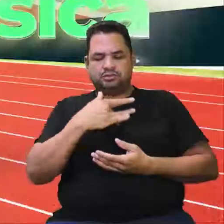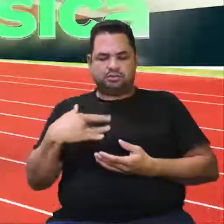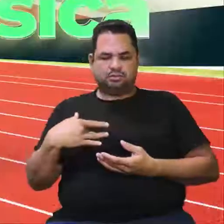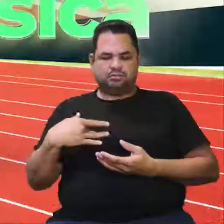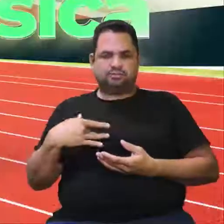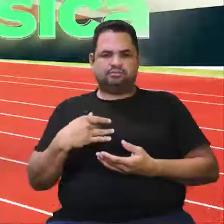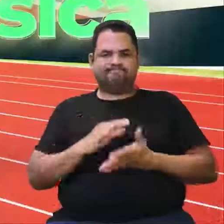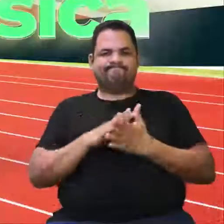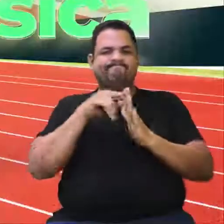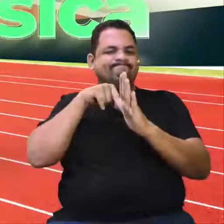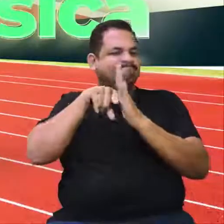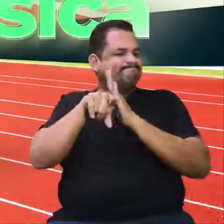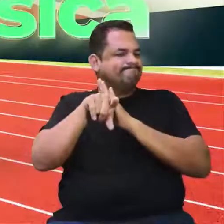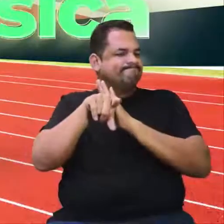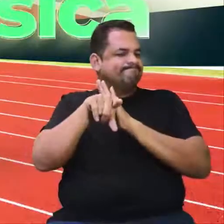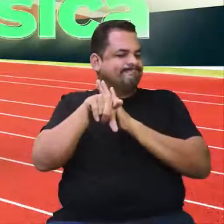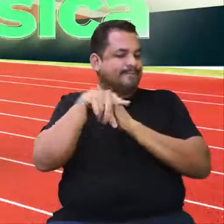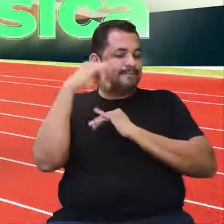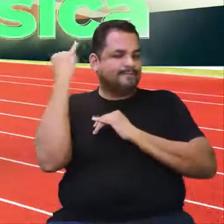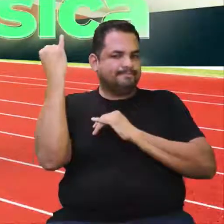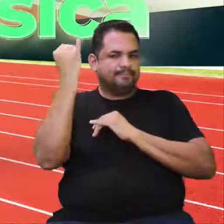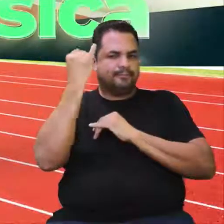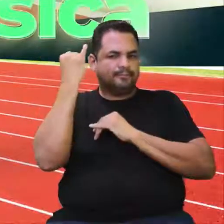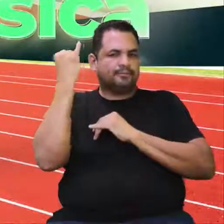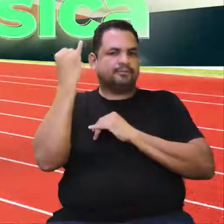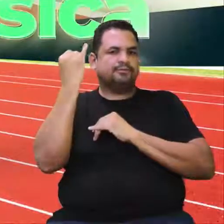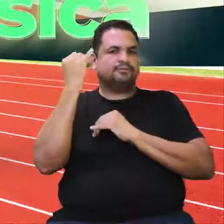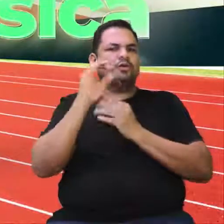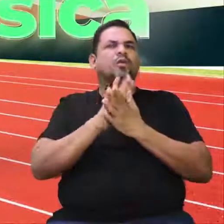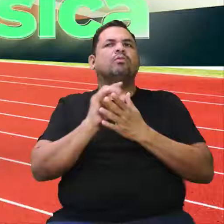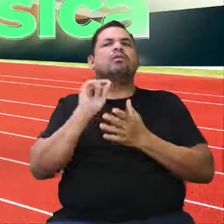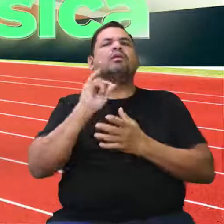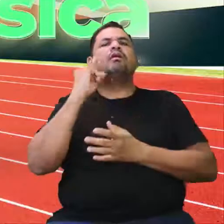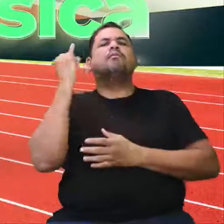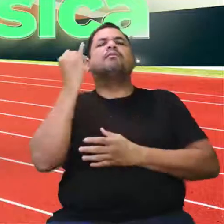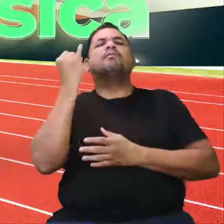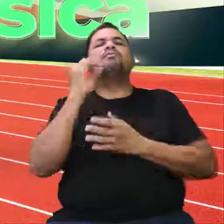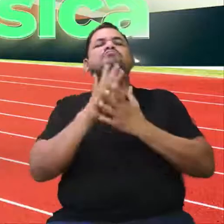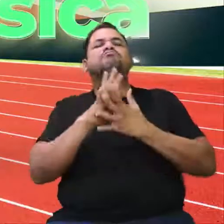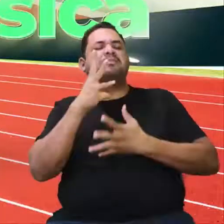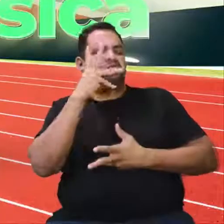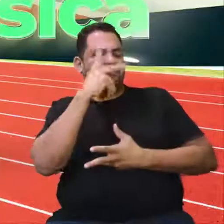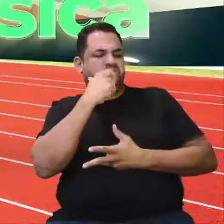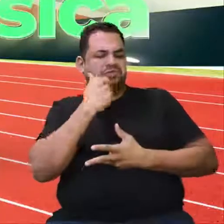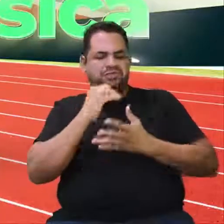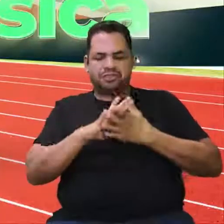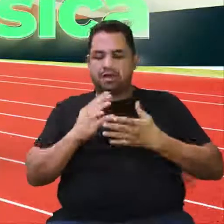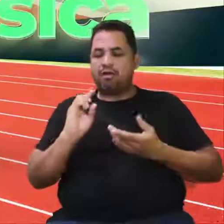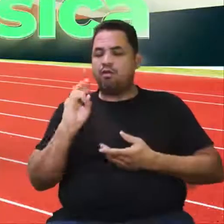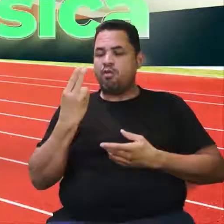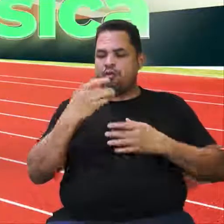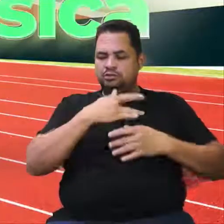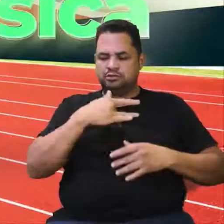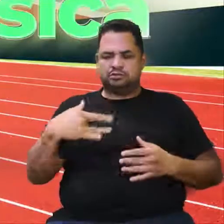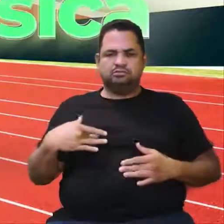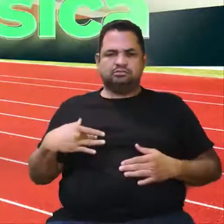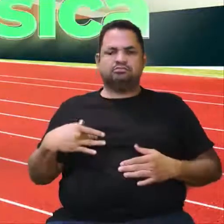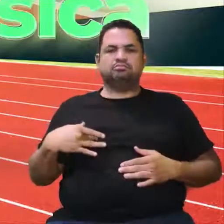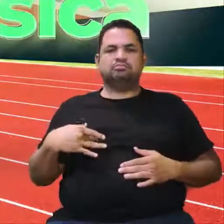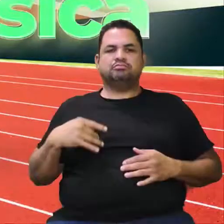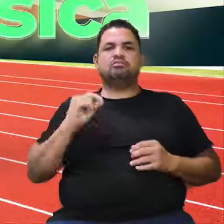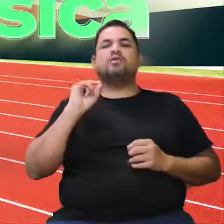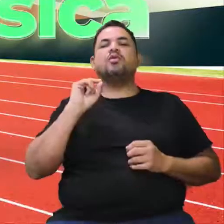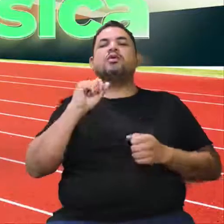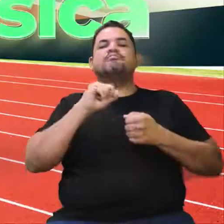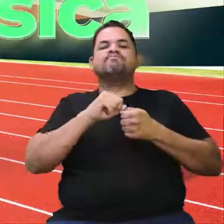daí é uma pergunta bem importante. Prioriza a beleza em si, a aparência ou a saúde? Né? O que você